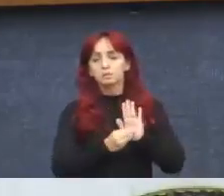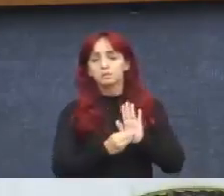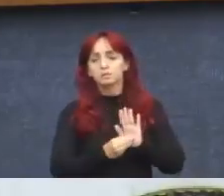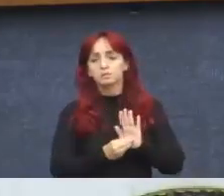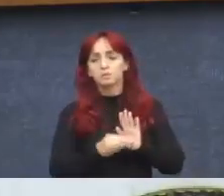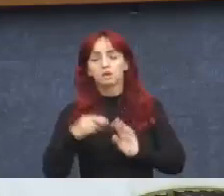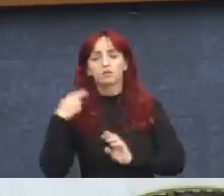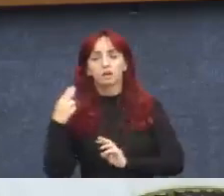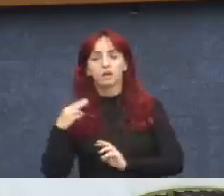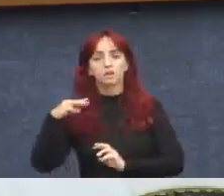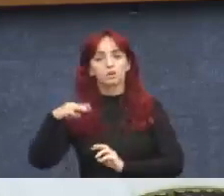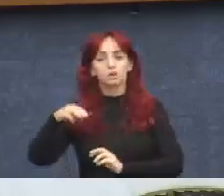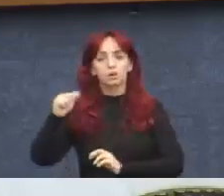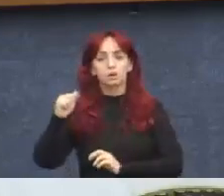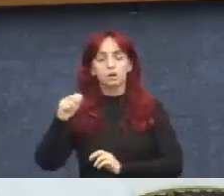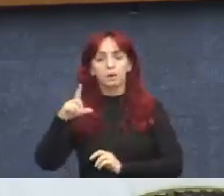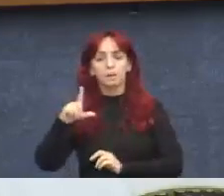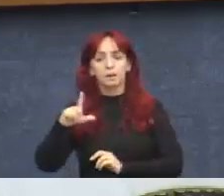para declarar voto.